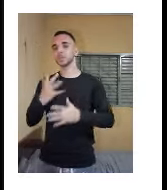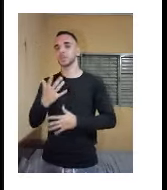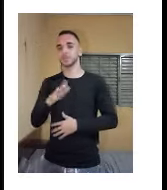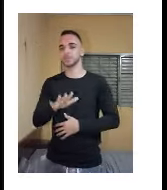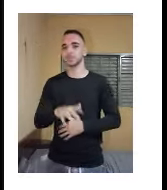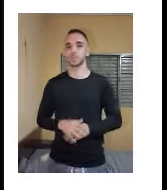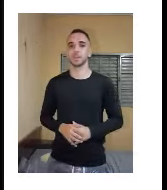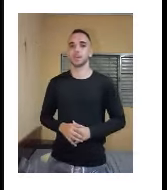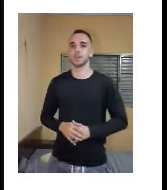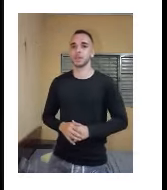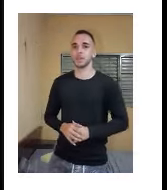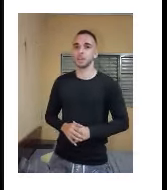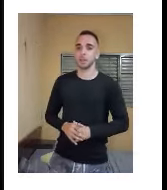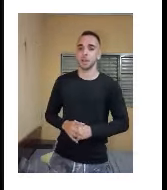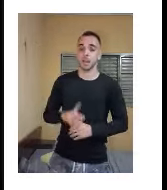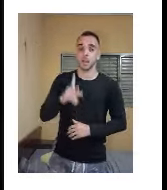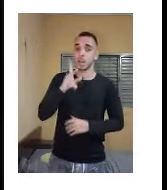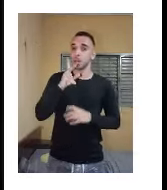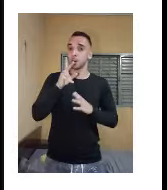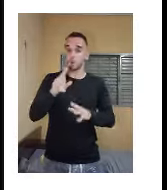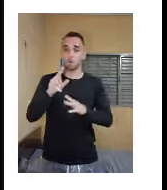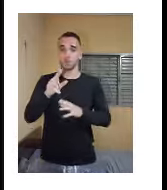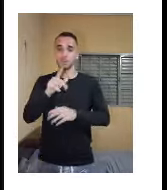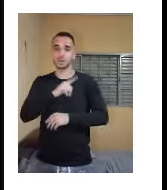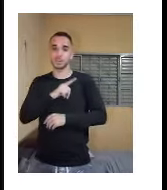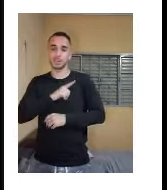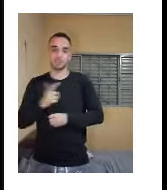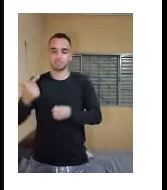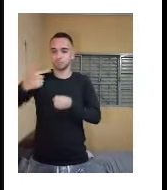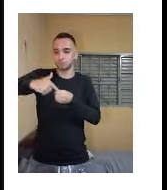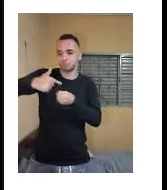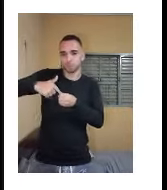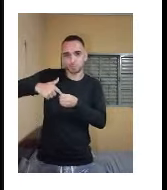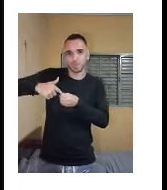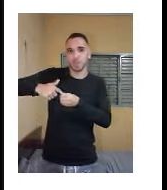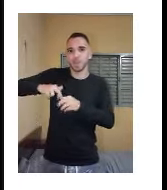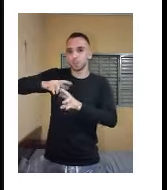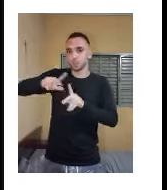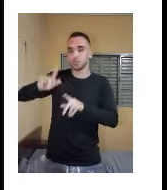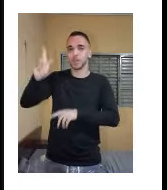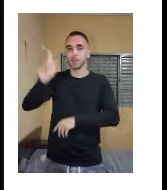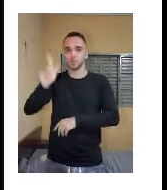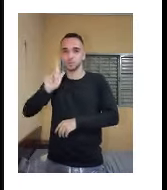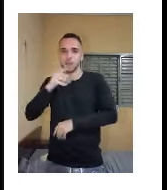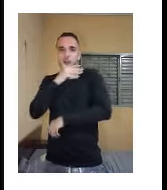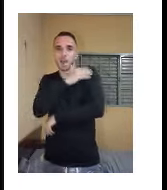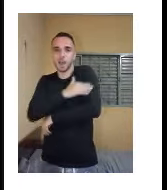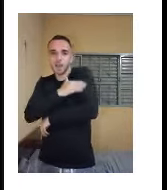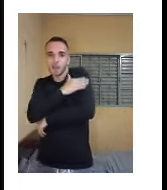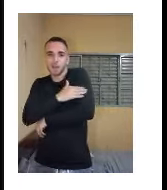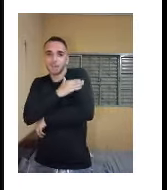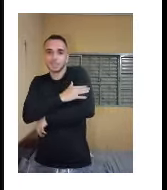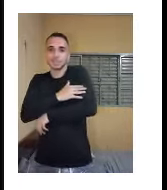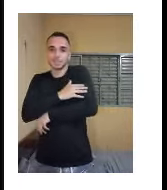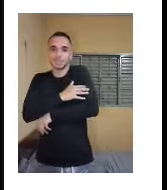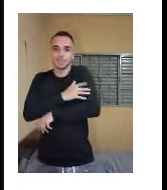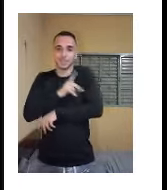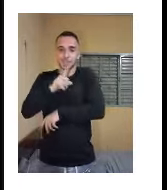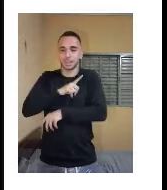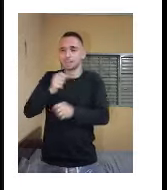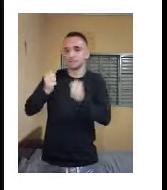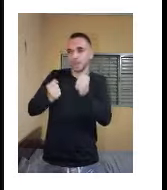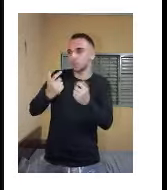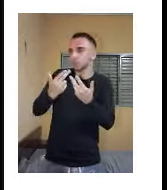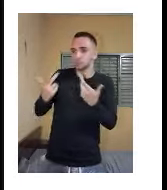eu vou pontuar um aspecto bastante relevante, do qual se tem discutido